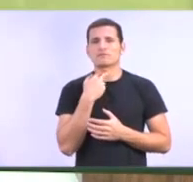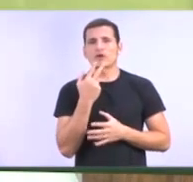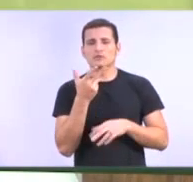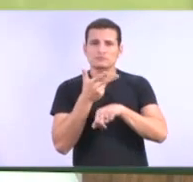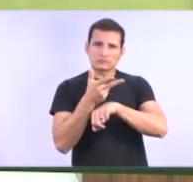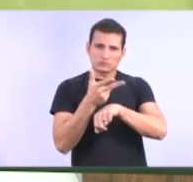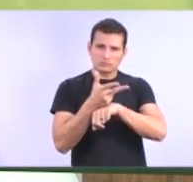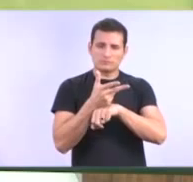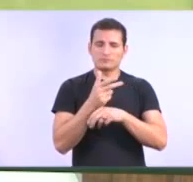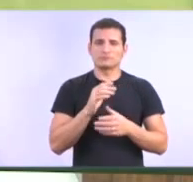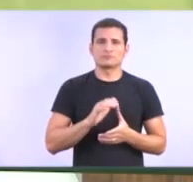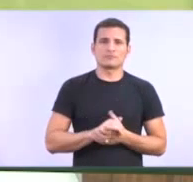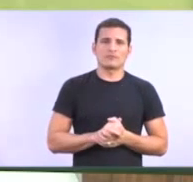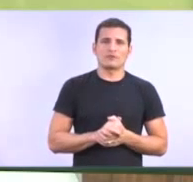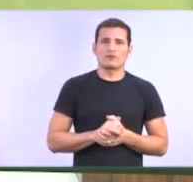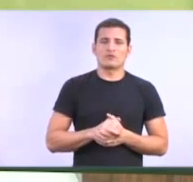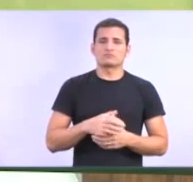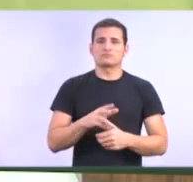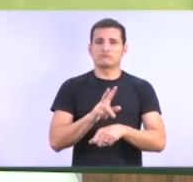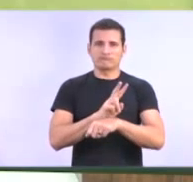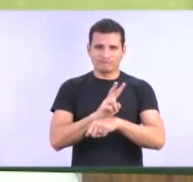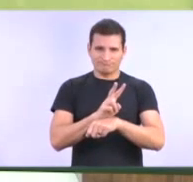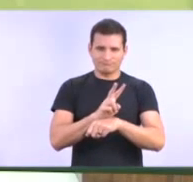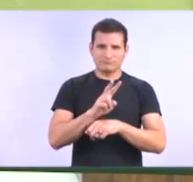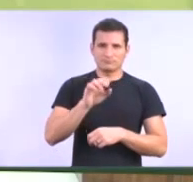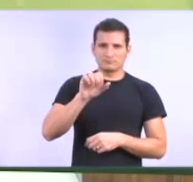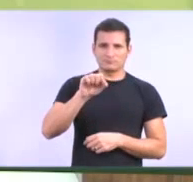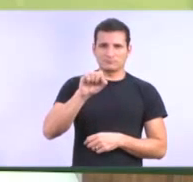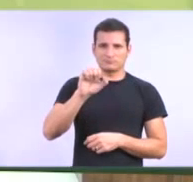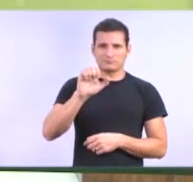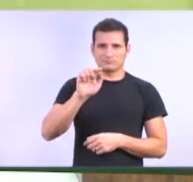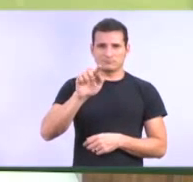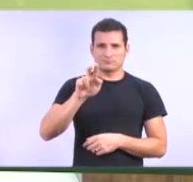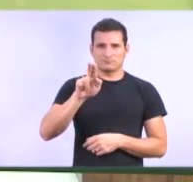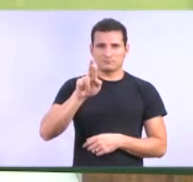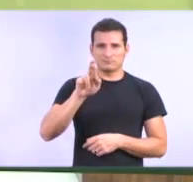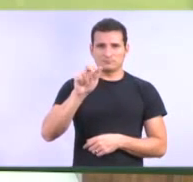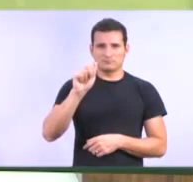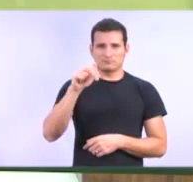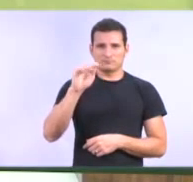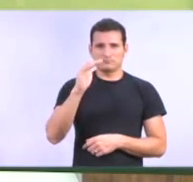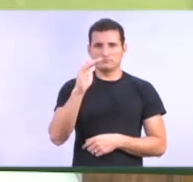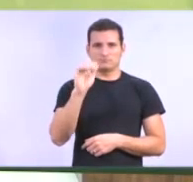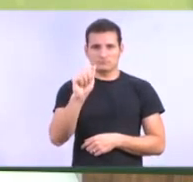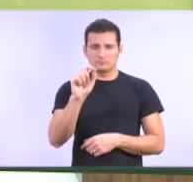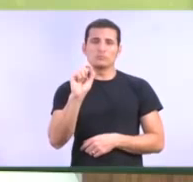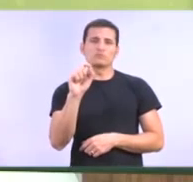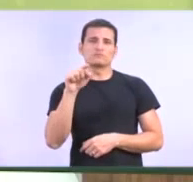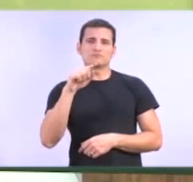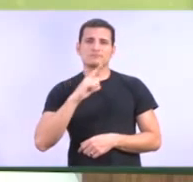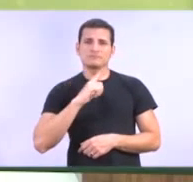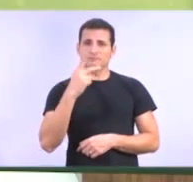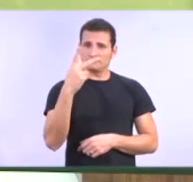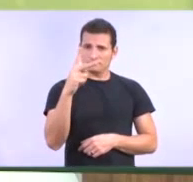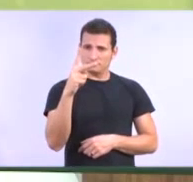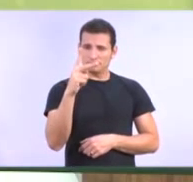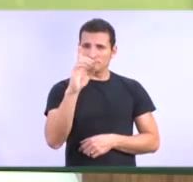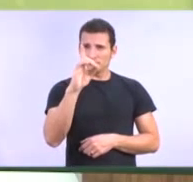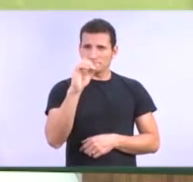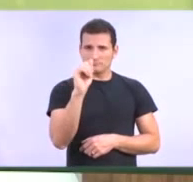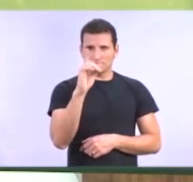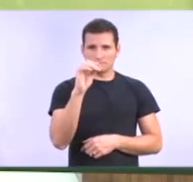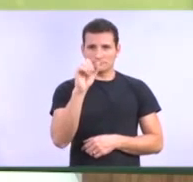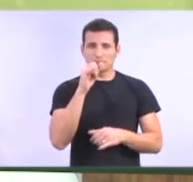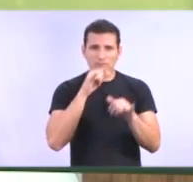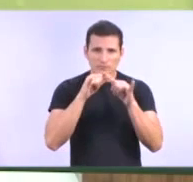que é segurança? Segurança é você ter o quê? É você ter os seus dados íntegros, ou seja, ninguém tem acesso